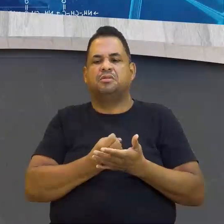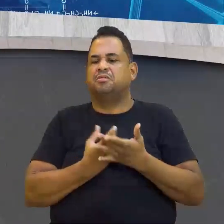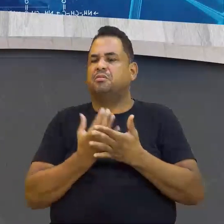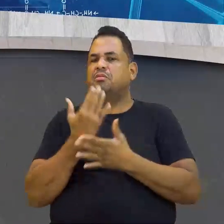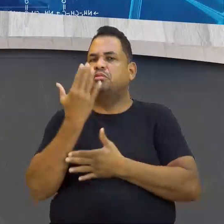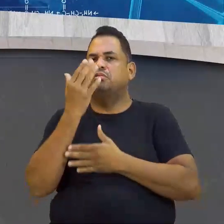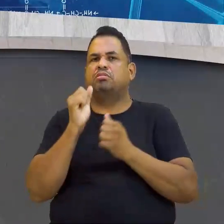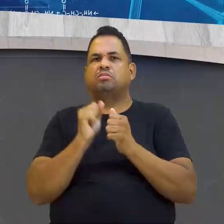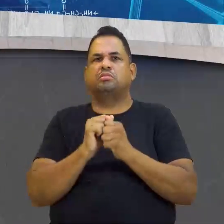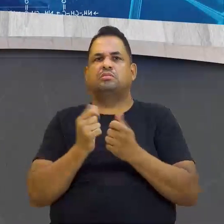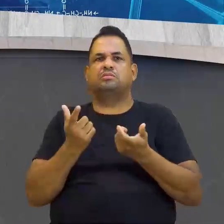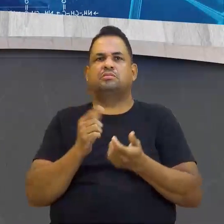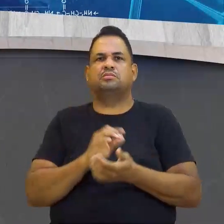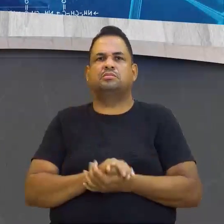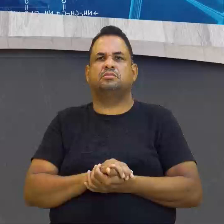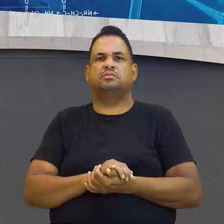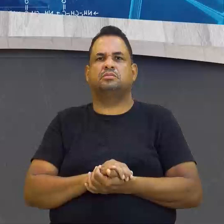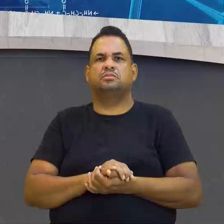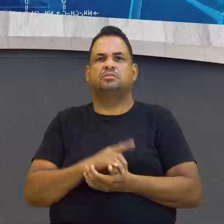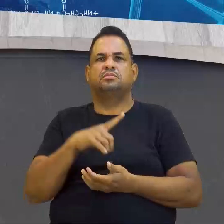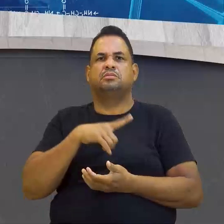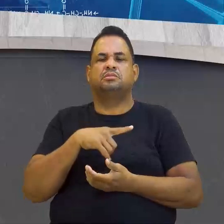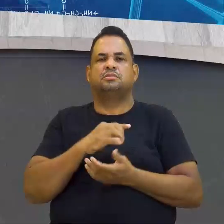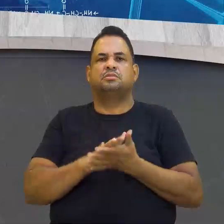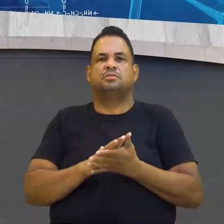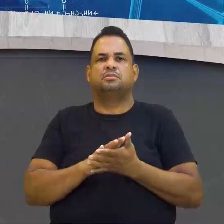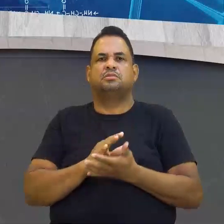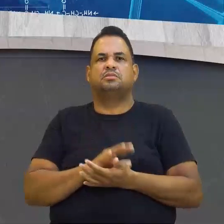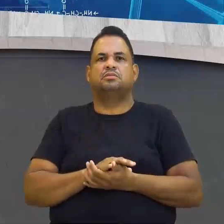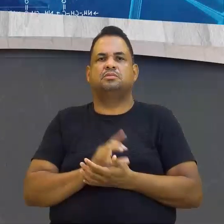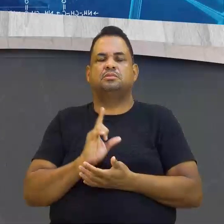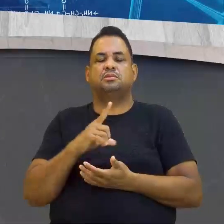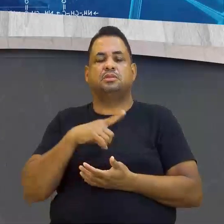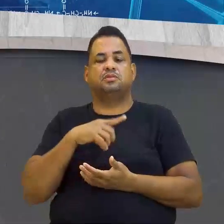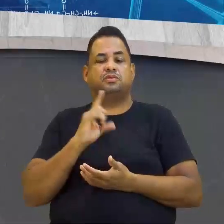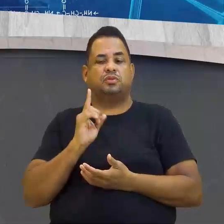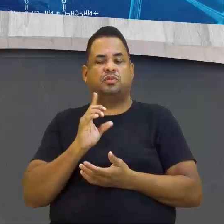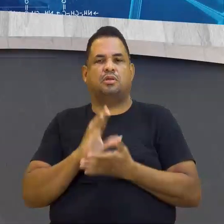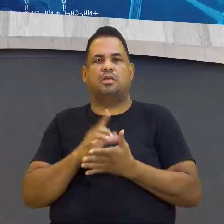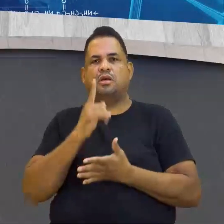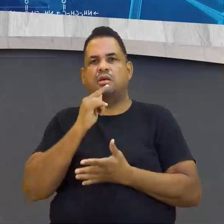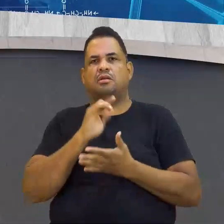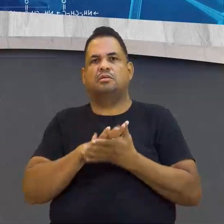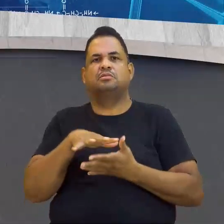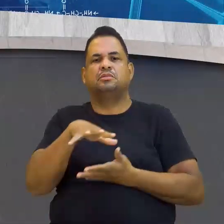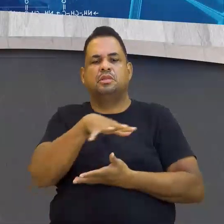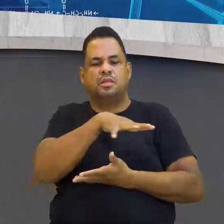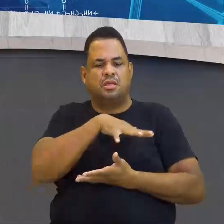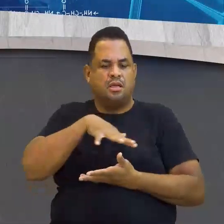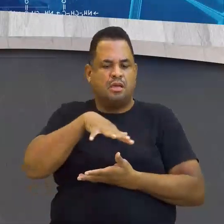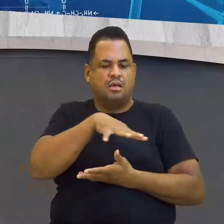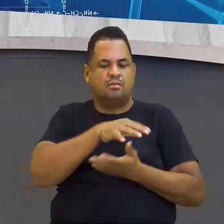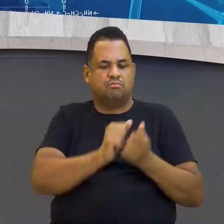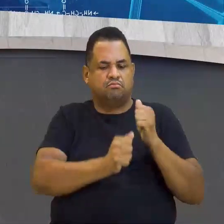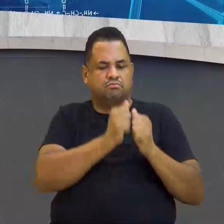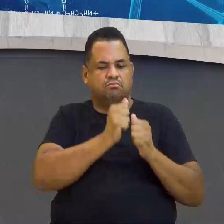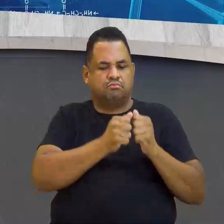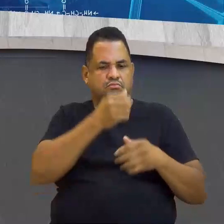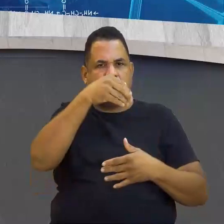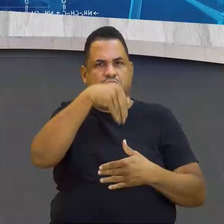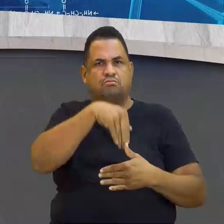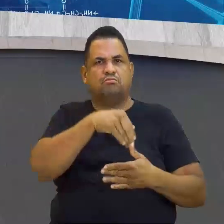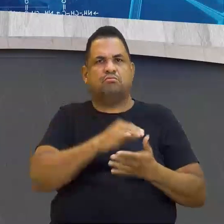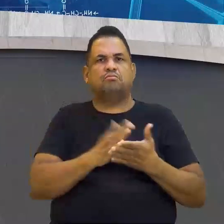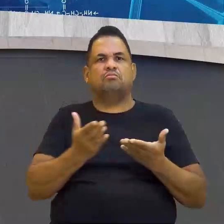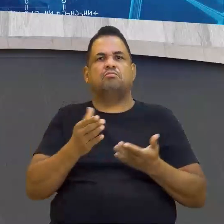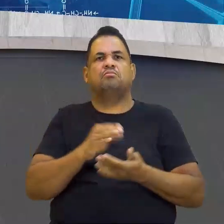água. Ali a gente tem somente o sal, ou somente a água, perdão, e o sal vai ficar no arroz normalmente. Então aí